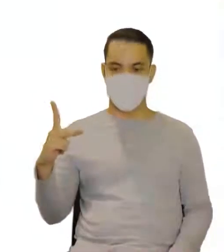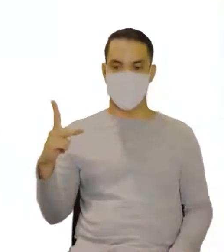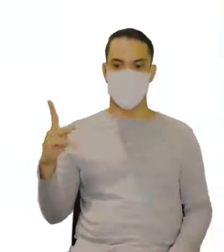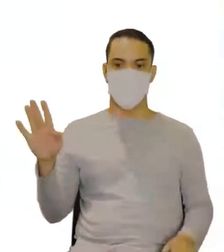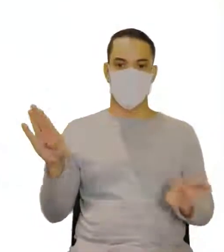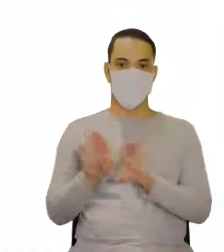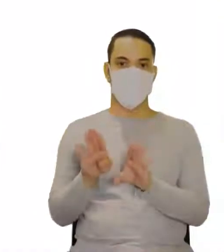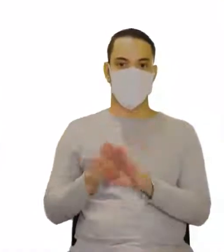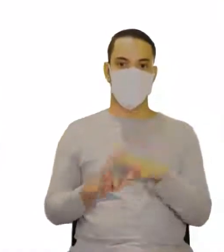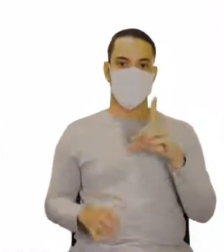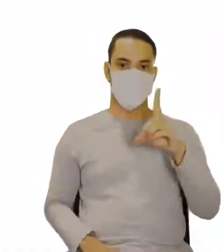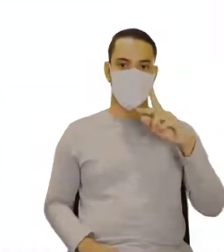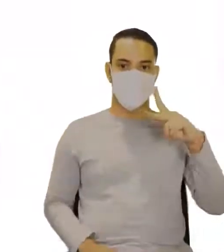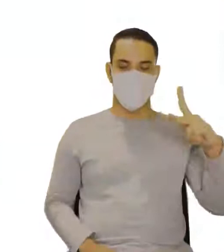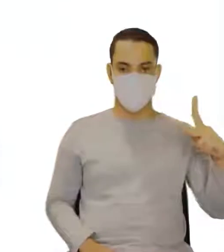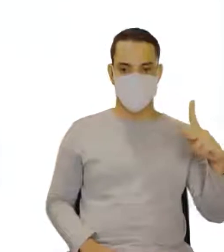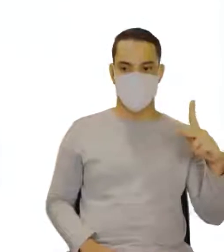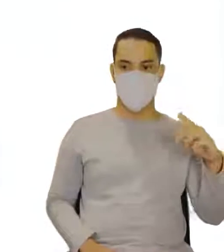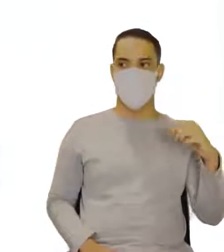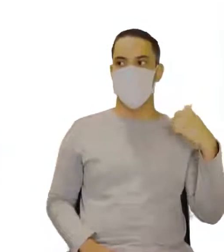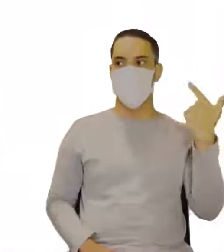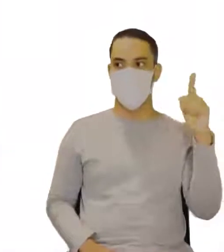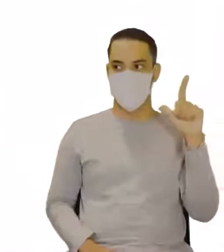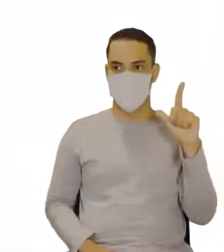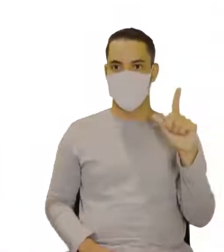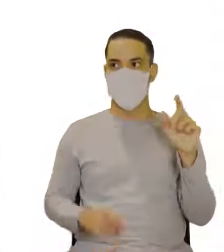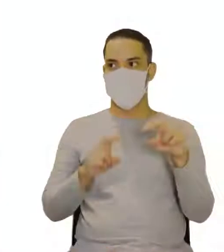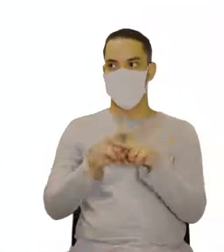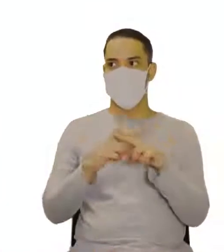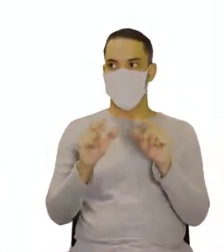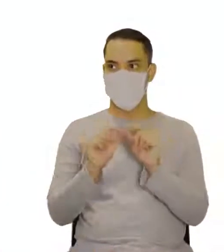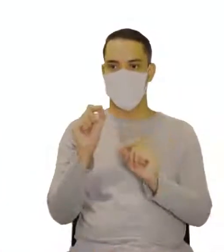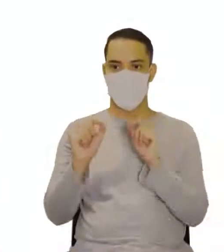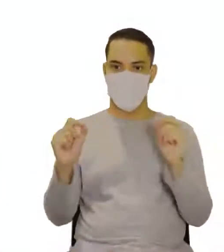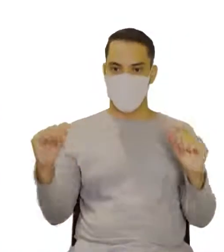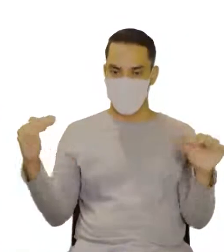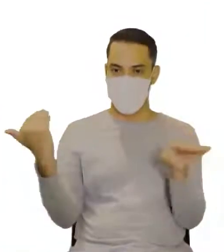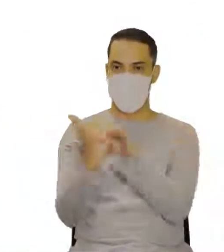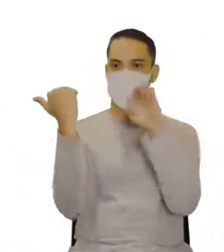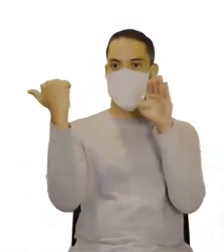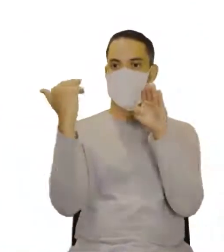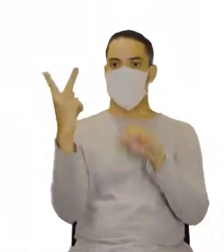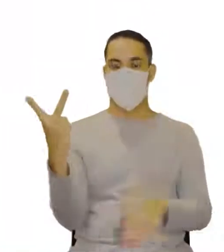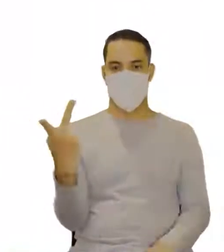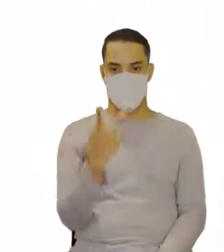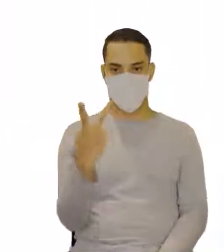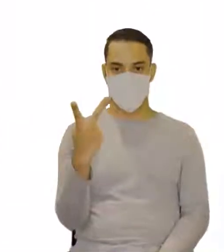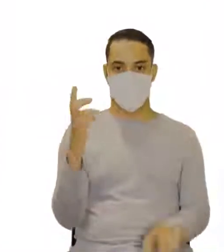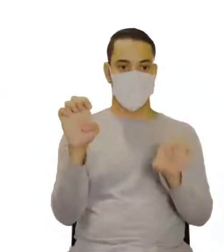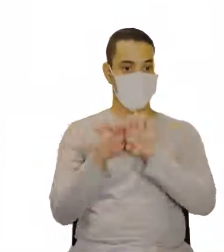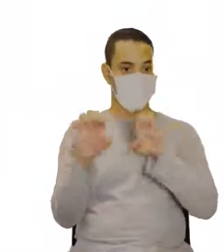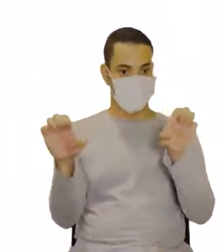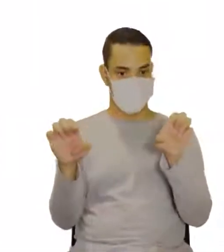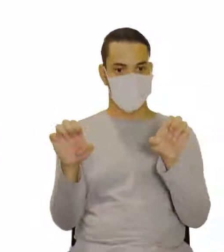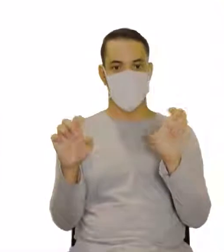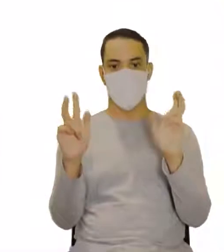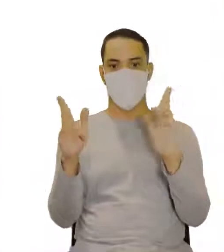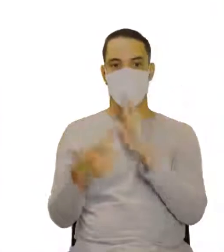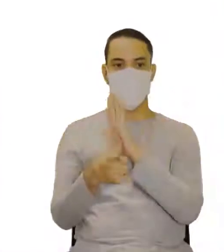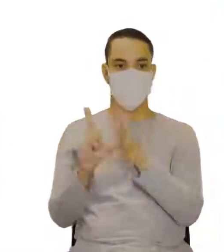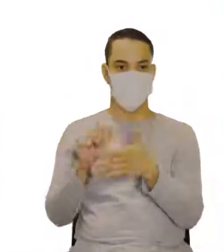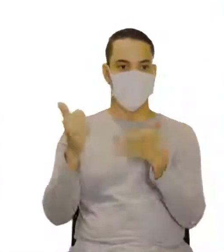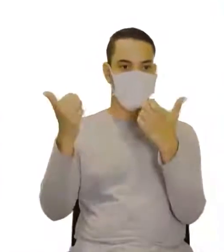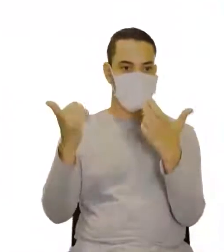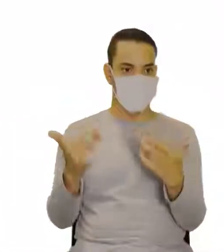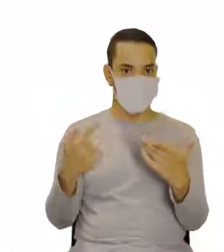e aqui a DDP do nosso resistor. Então, o que eu vou fazer? Eu vou igualar essas duas equações. Como vocês podem ver